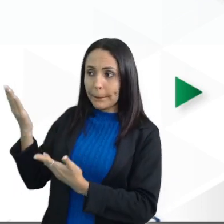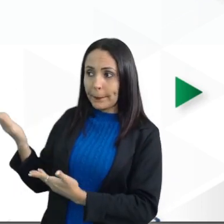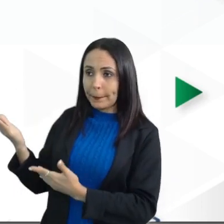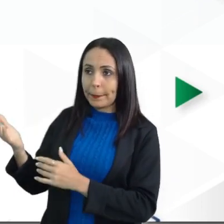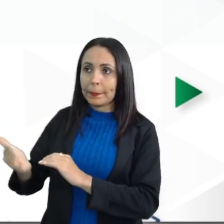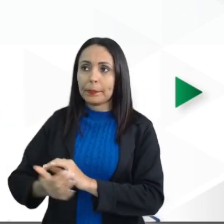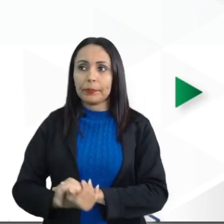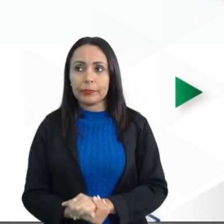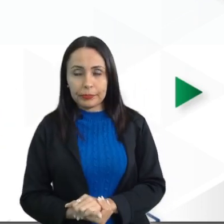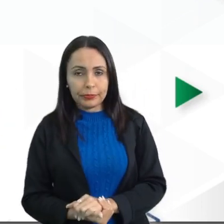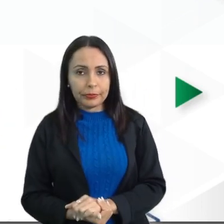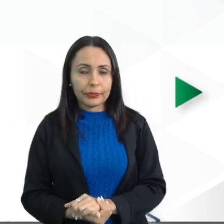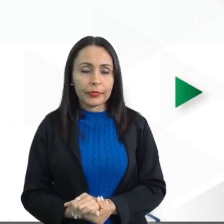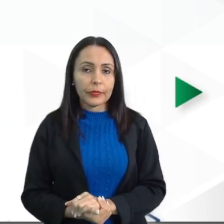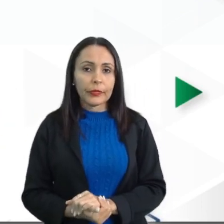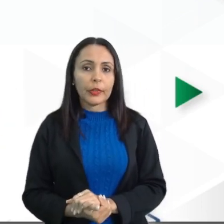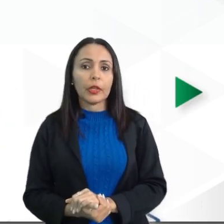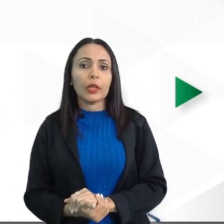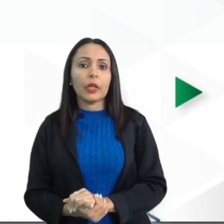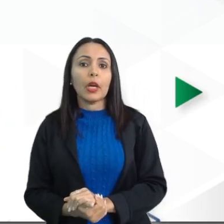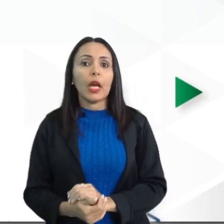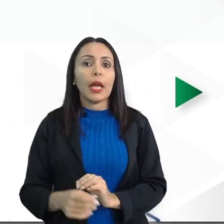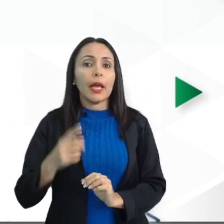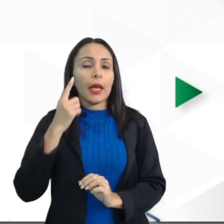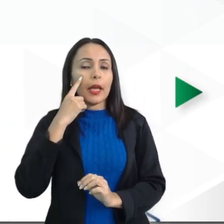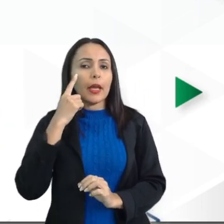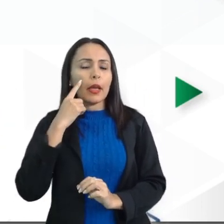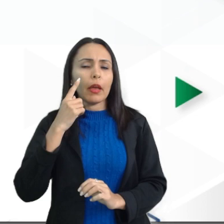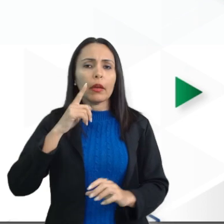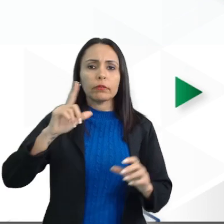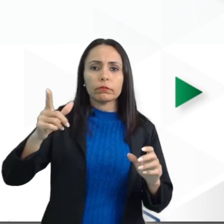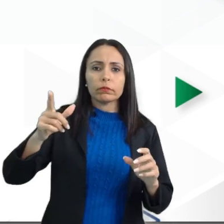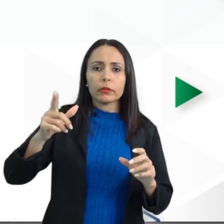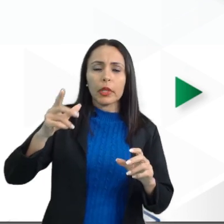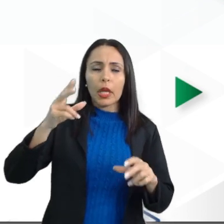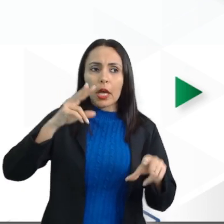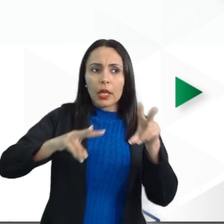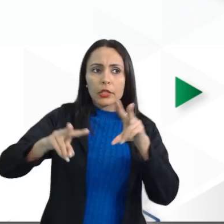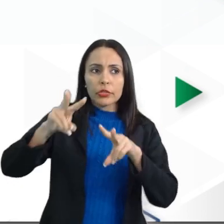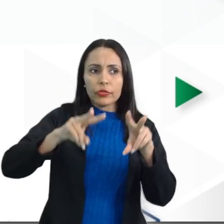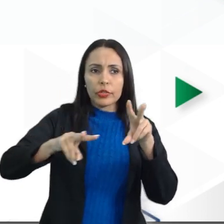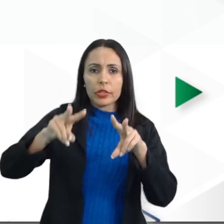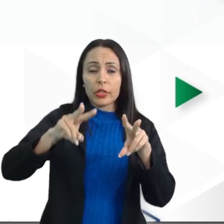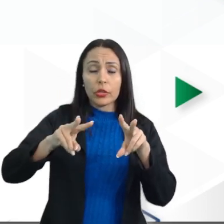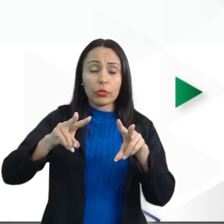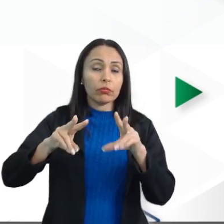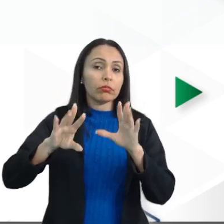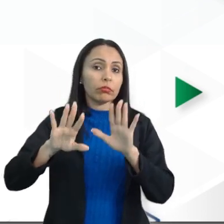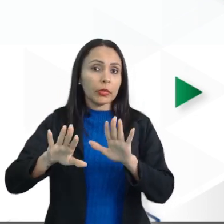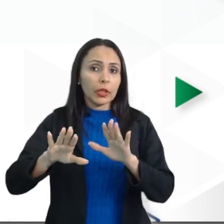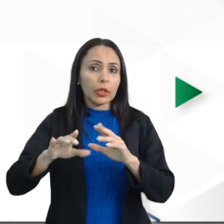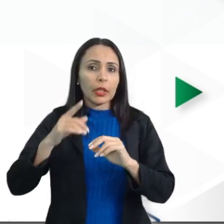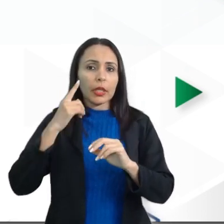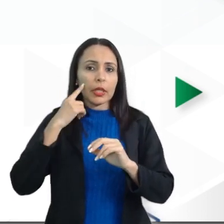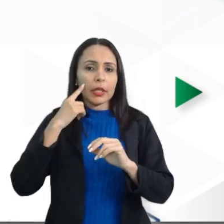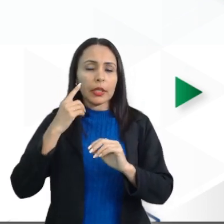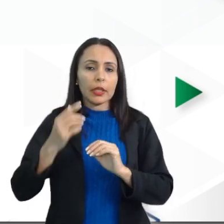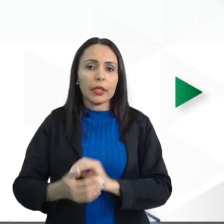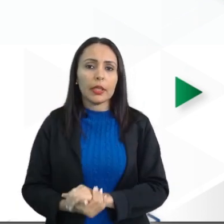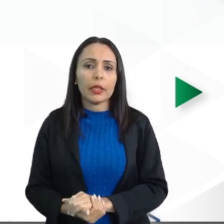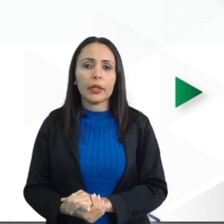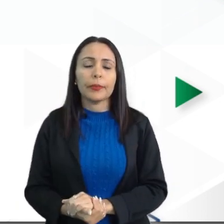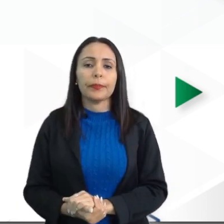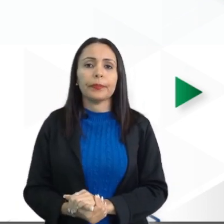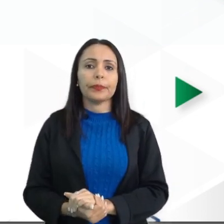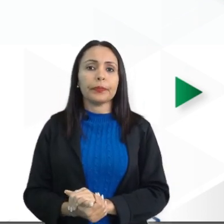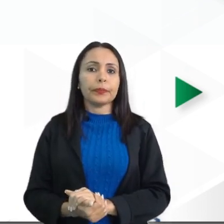vocês o verbo assistir. Assistir no sentido de ver, certo? E assistir no sentido de caber. Quando eu digo